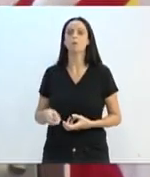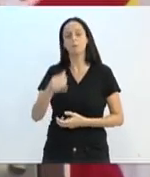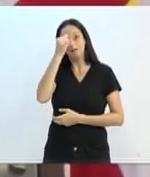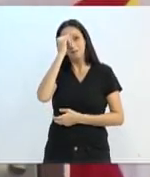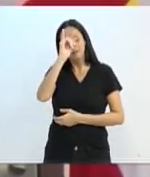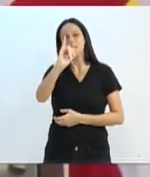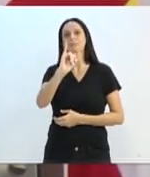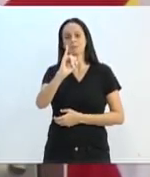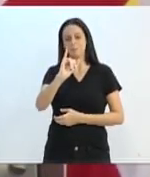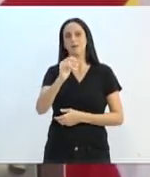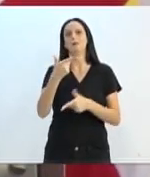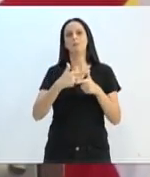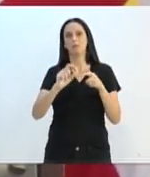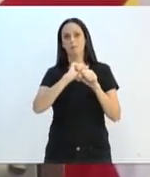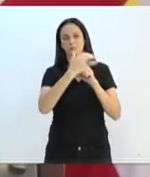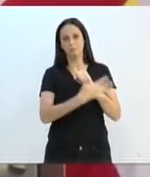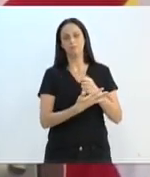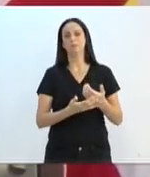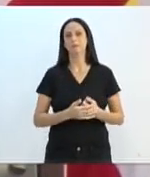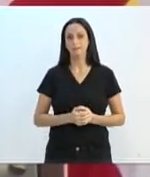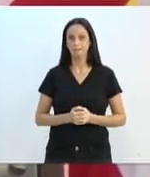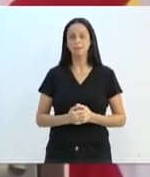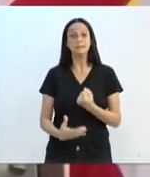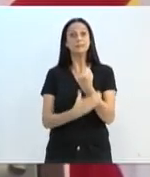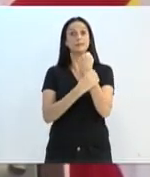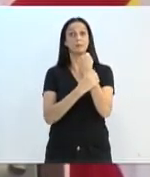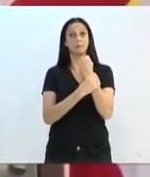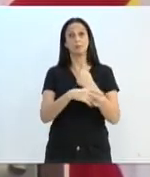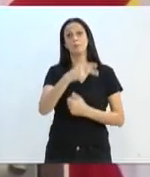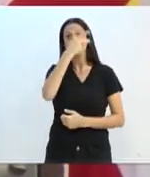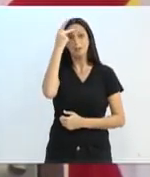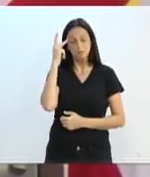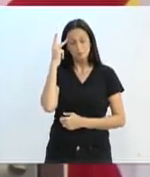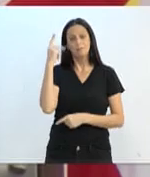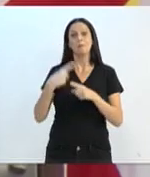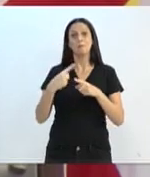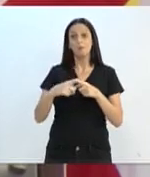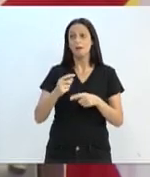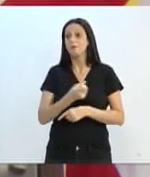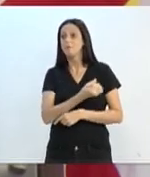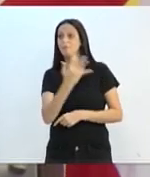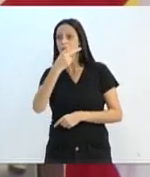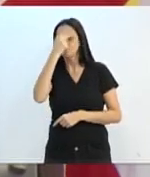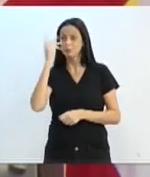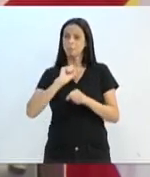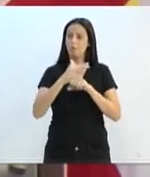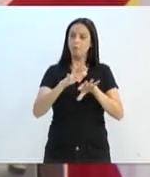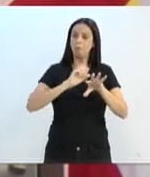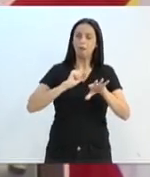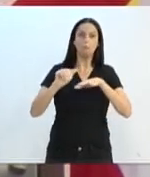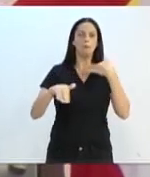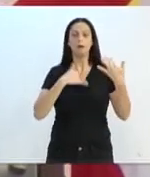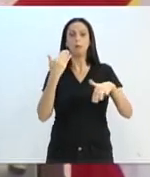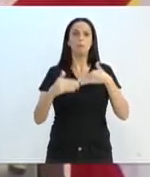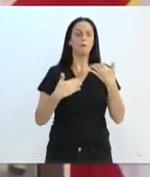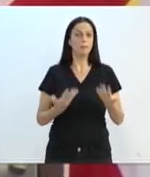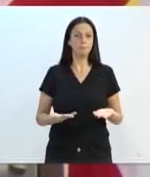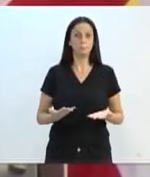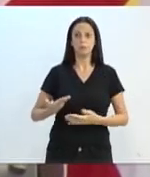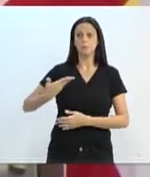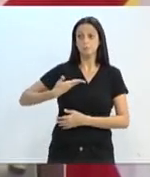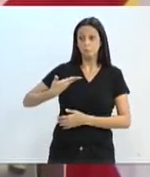aí, segurança para essa doença que está aí matando tanta gente, tantos companheiros nossos que a gente teve. Eu tive uma